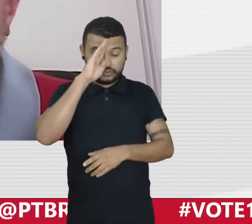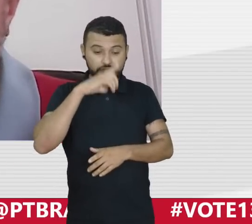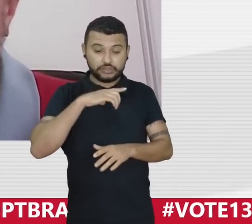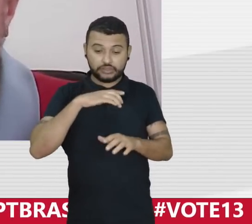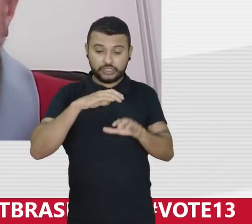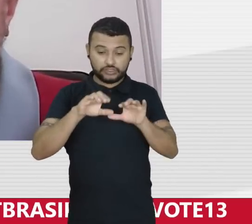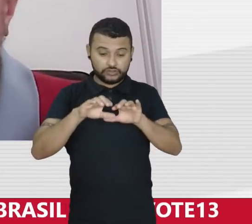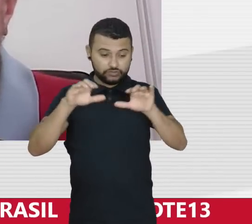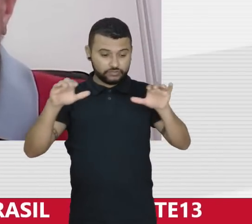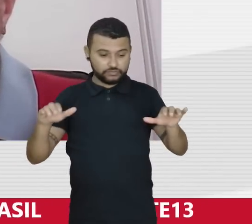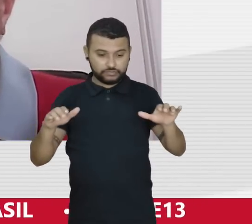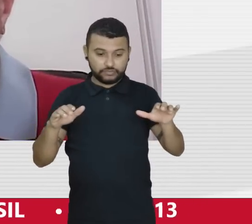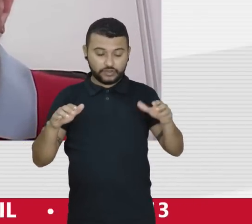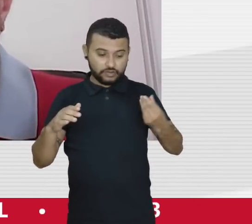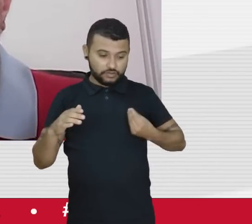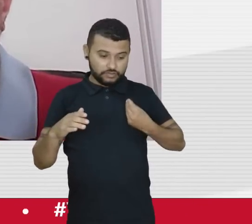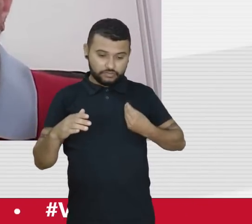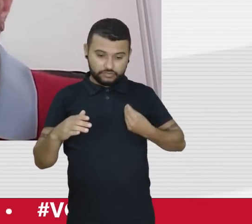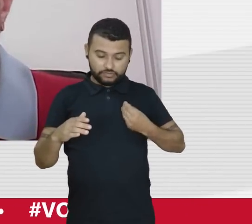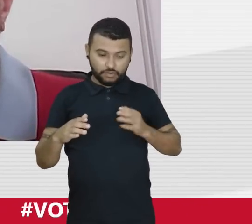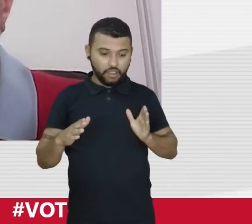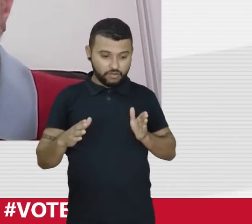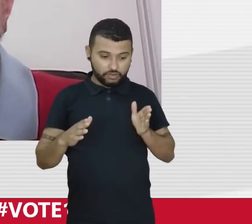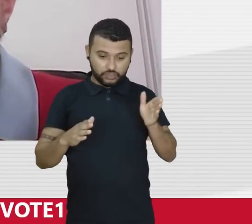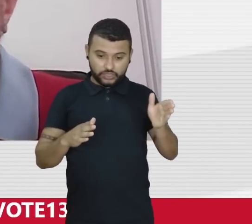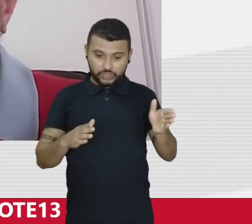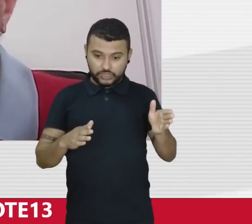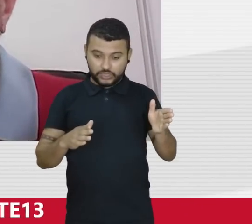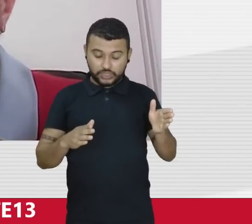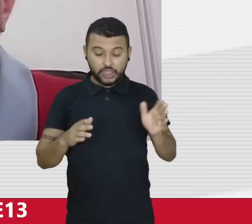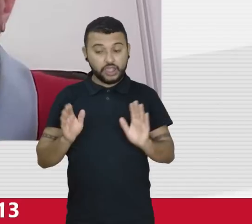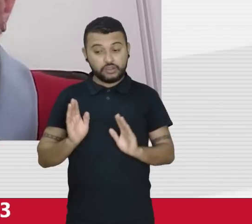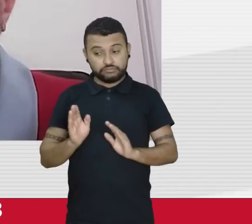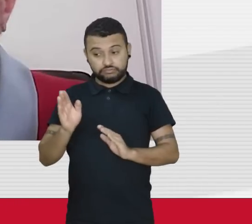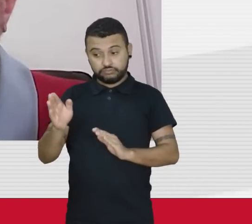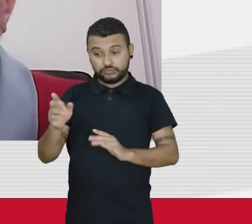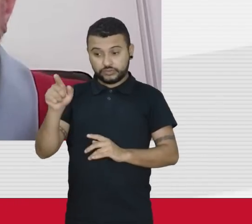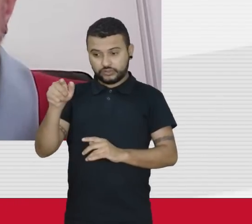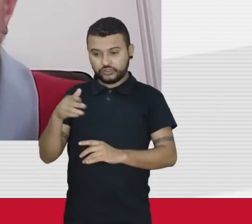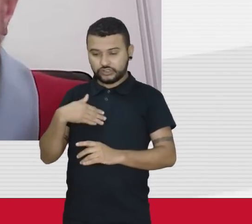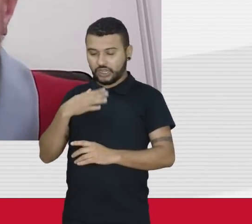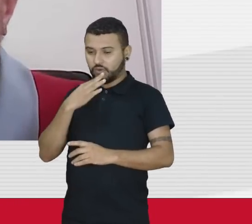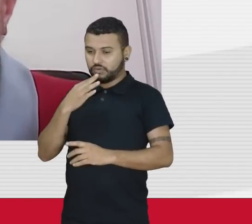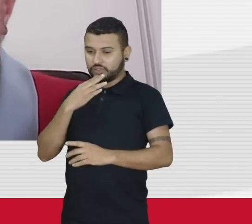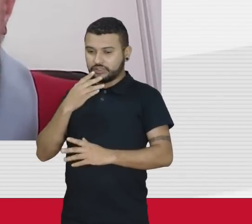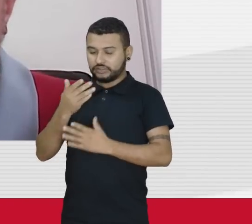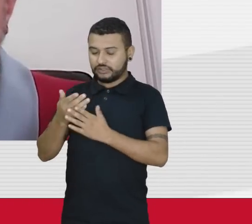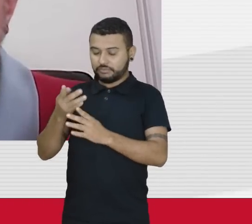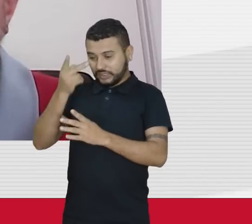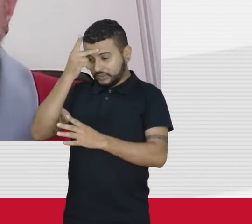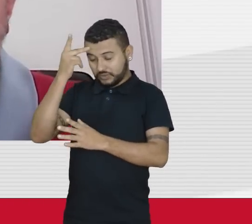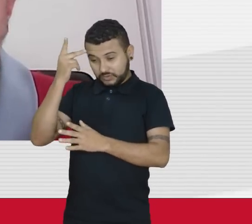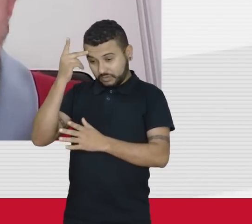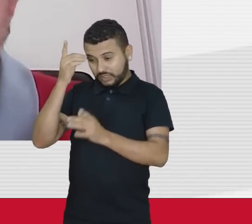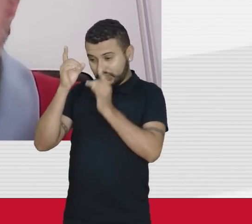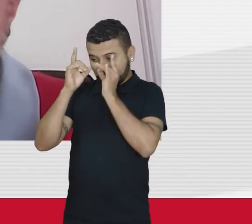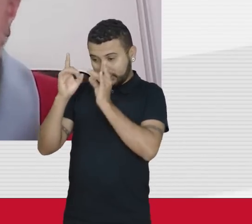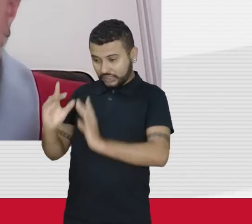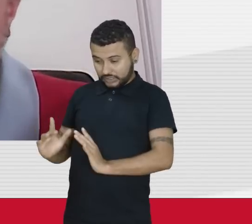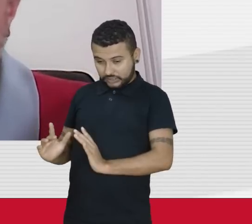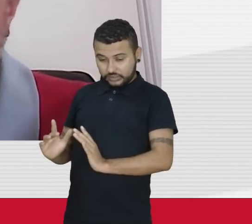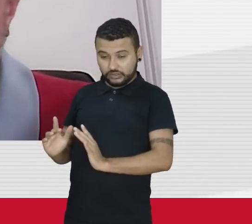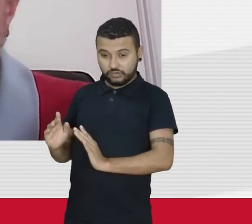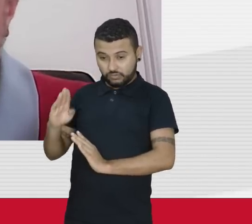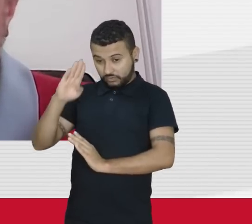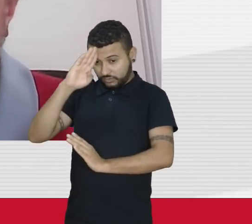dois caminhos, né? Um caminho que foi adotado pelos que já saíram das Forças Armadas para embarcar de